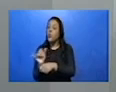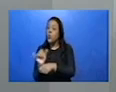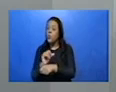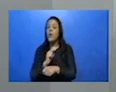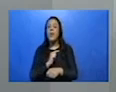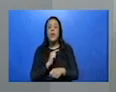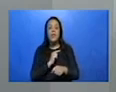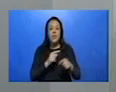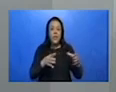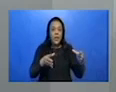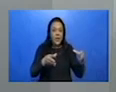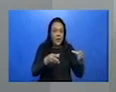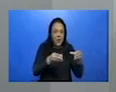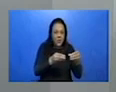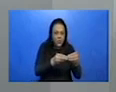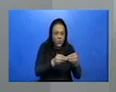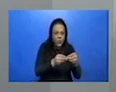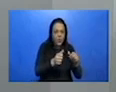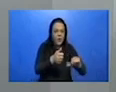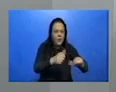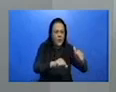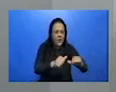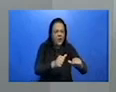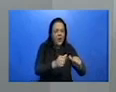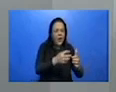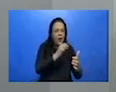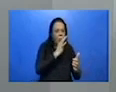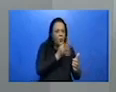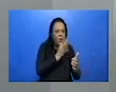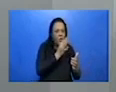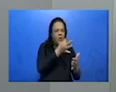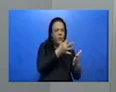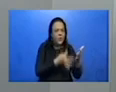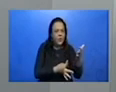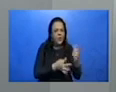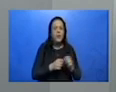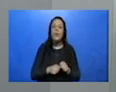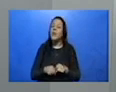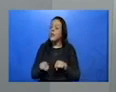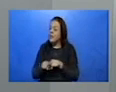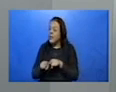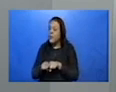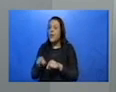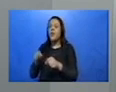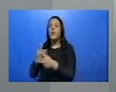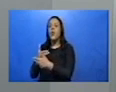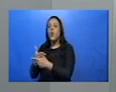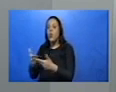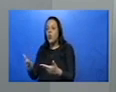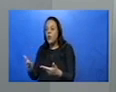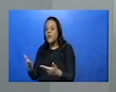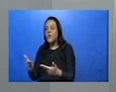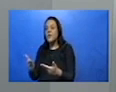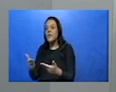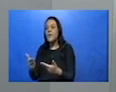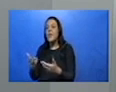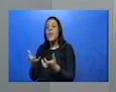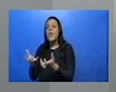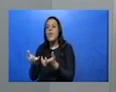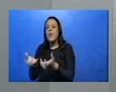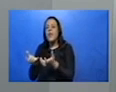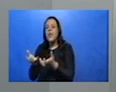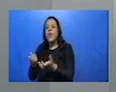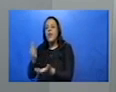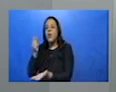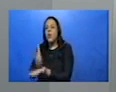resenha de livro, filme, peça de teatro, série, mas você acha resenha também de produtos. Avaliação de produtos, alguém que testa, vai testar um carro, vai